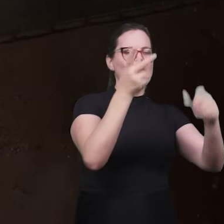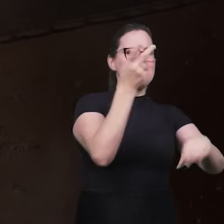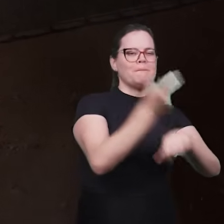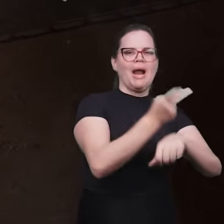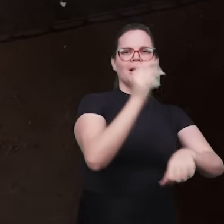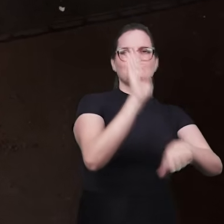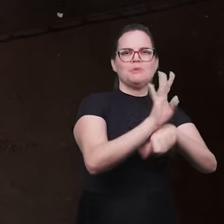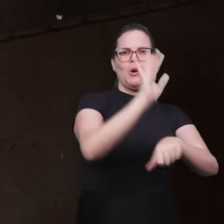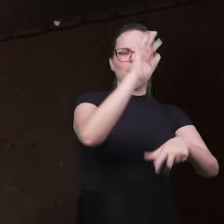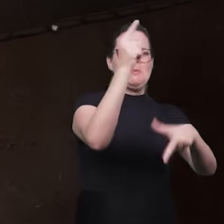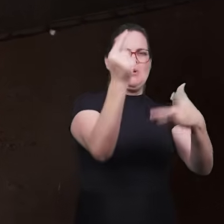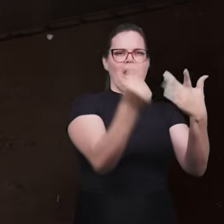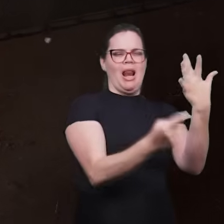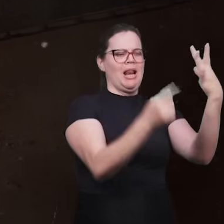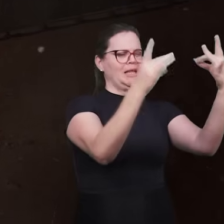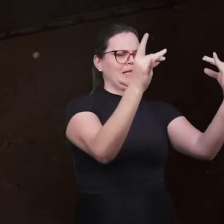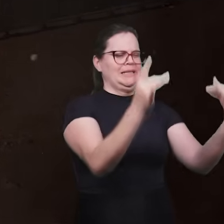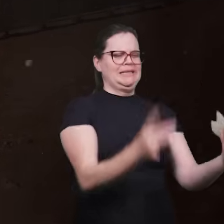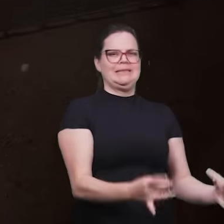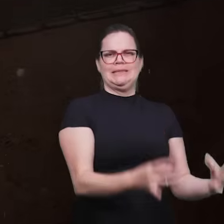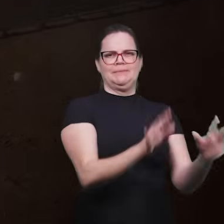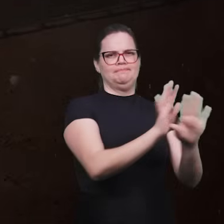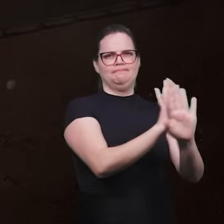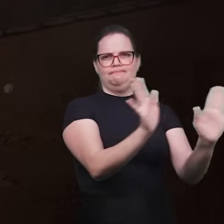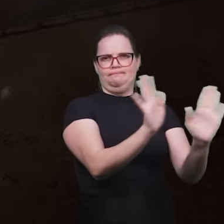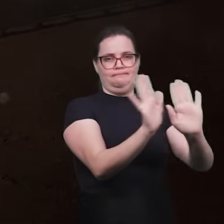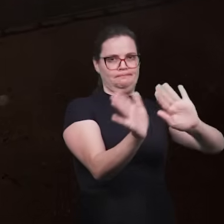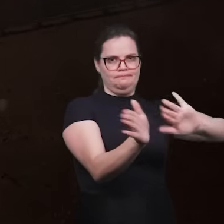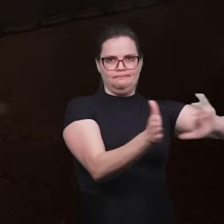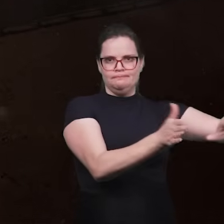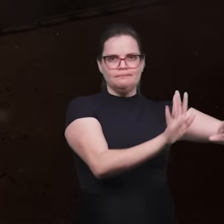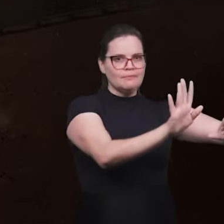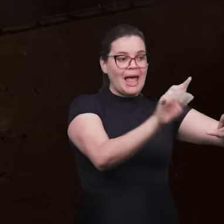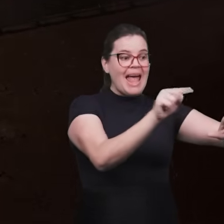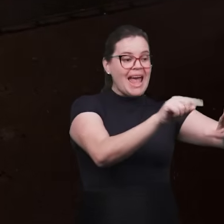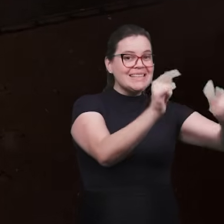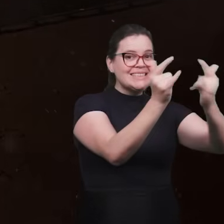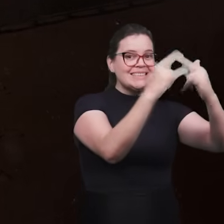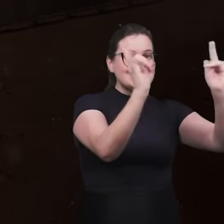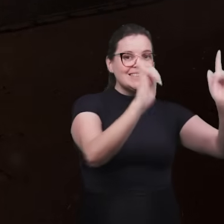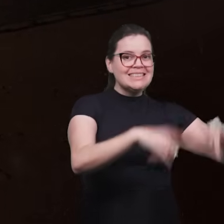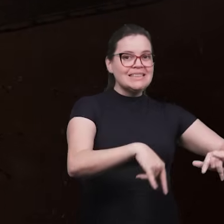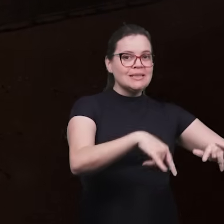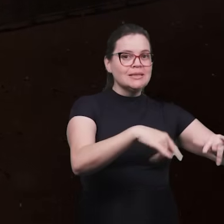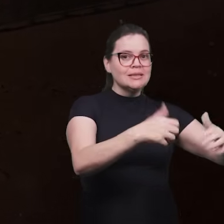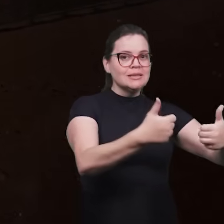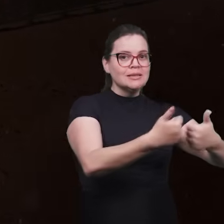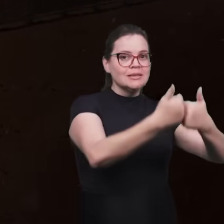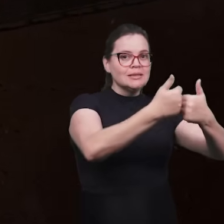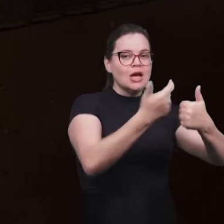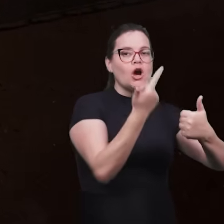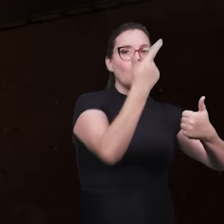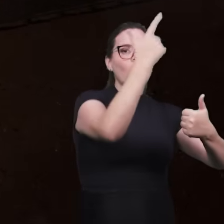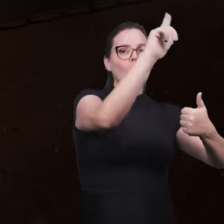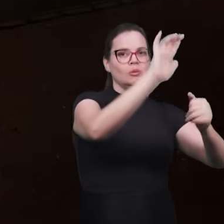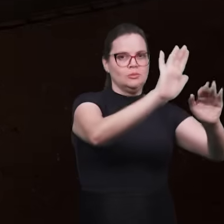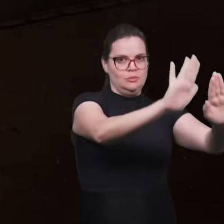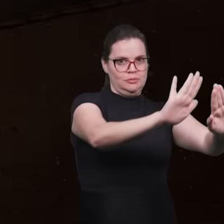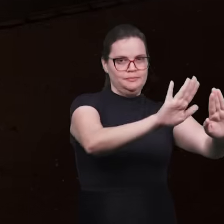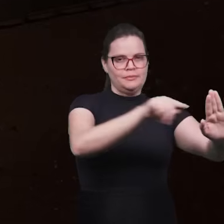prata, bronze, linho, não, púrpura, não. A tenda de Davi era